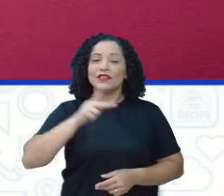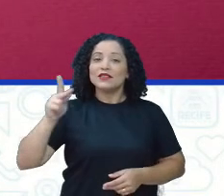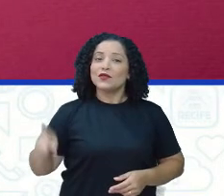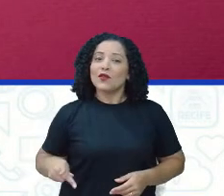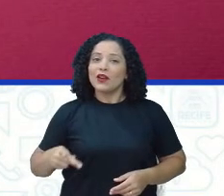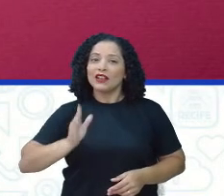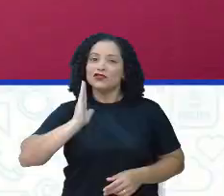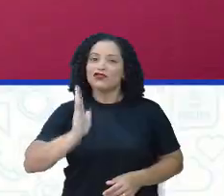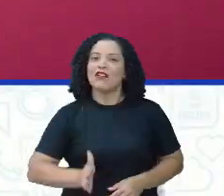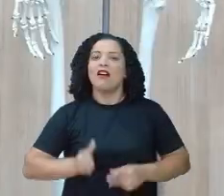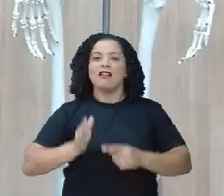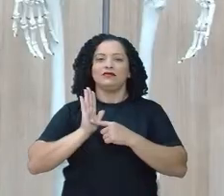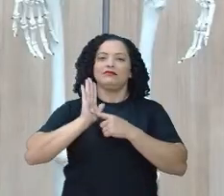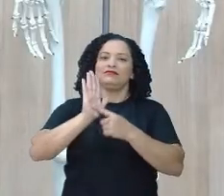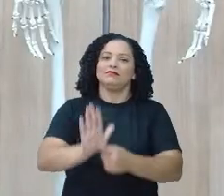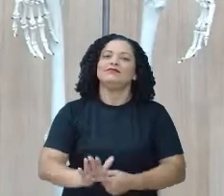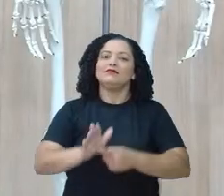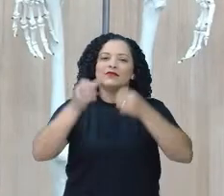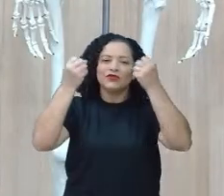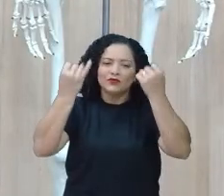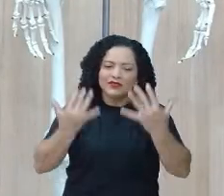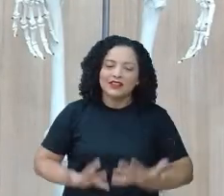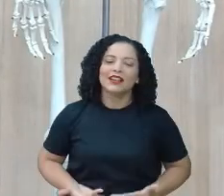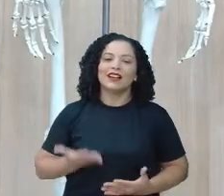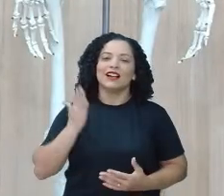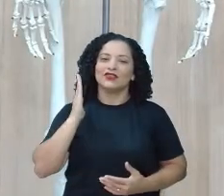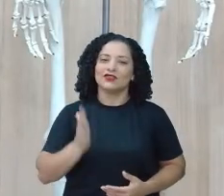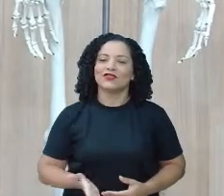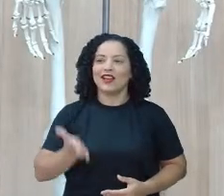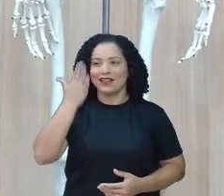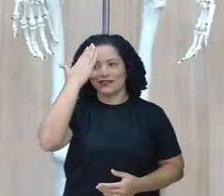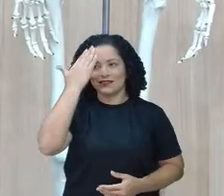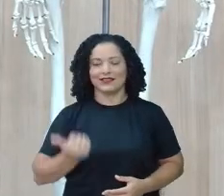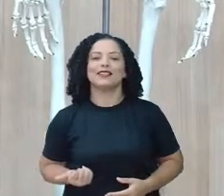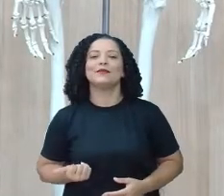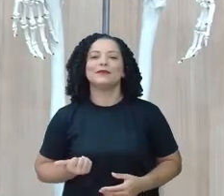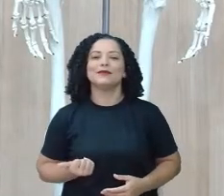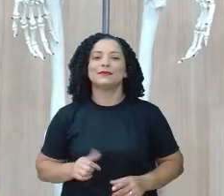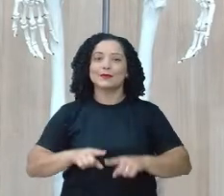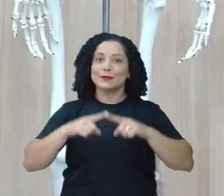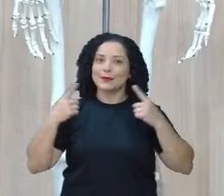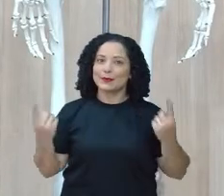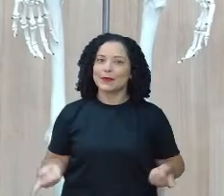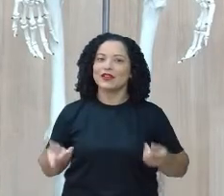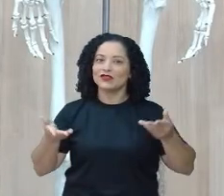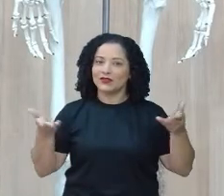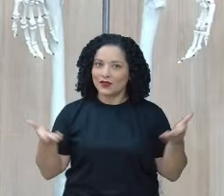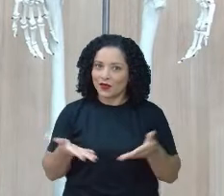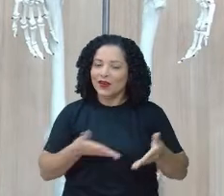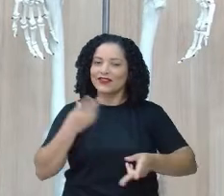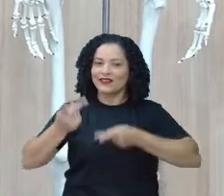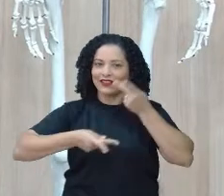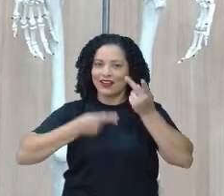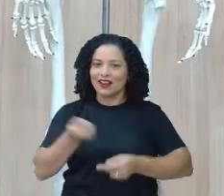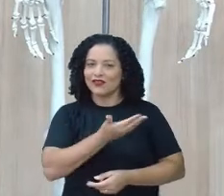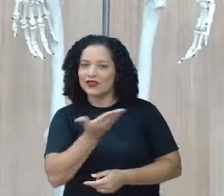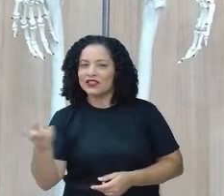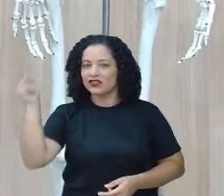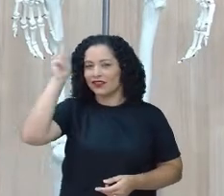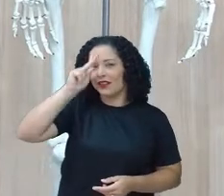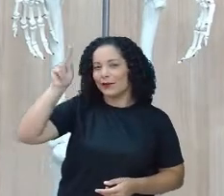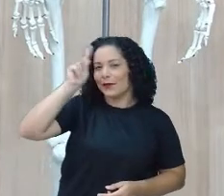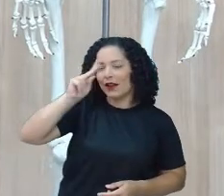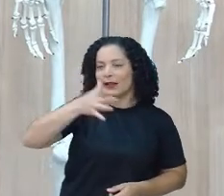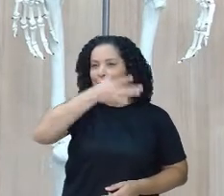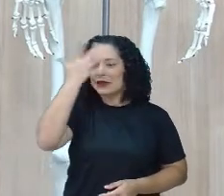a gente já falou, a senhora já disse, a gente já está aqui. Eu acredito que nesse momento que eu estou falando, vocês lembraram de alguém que não